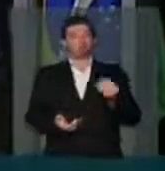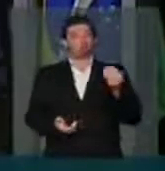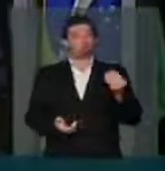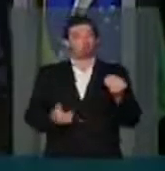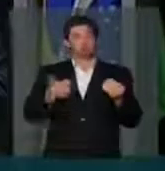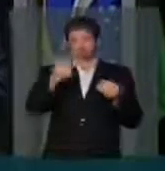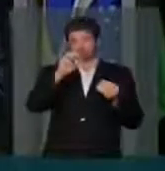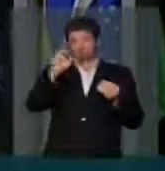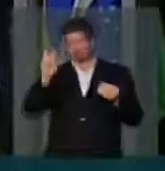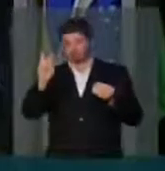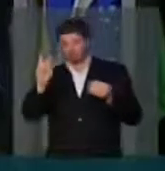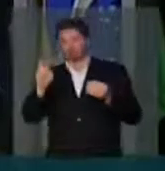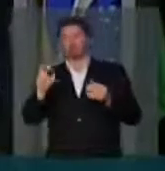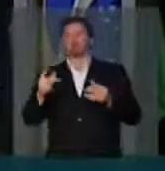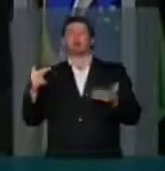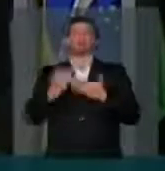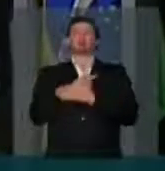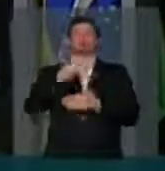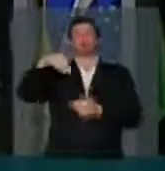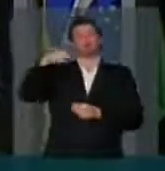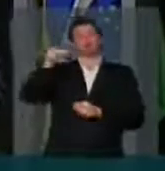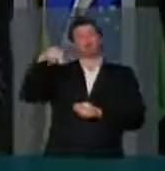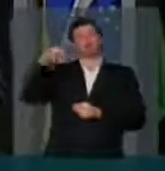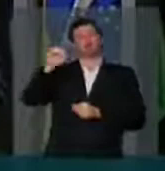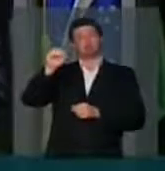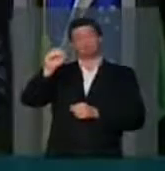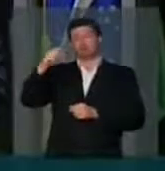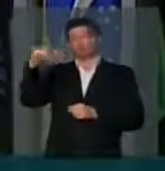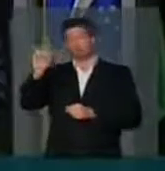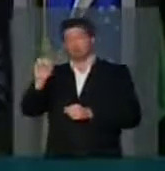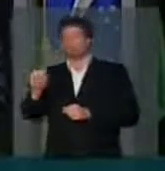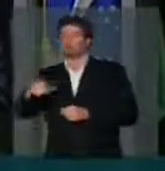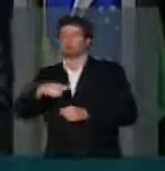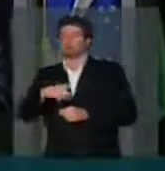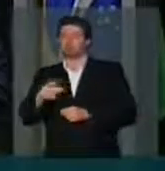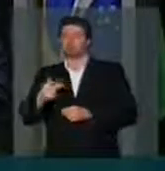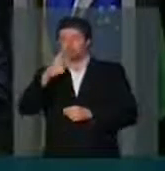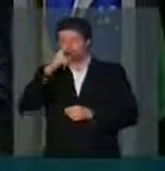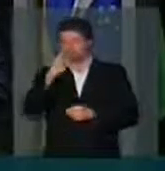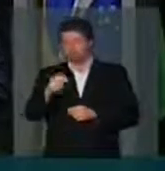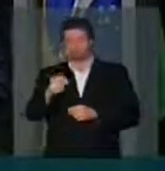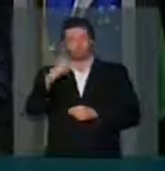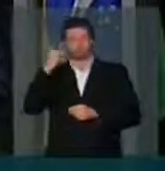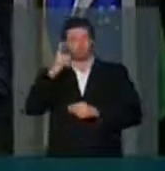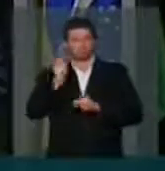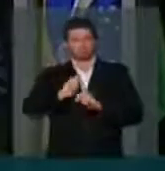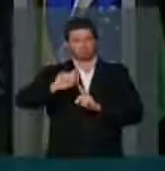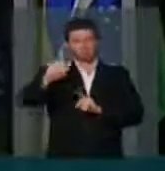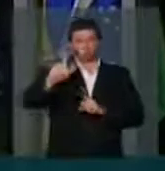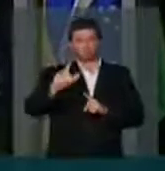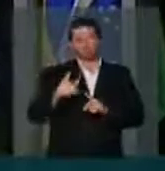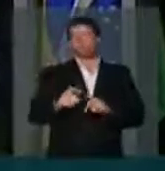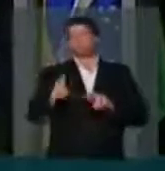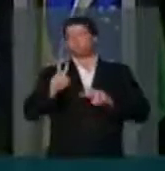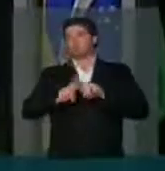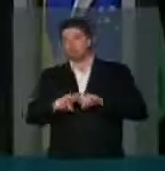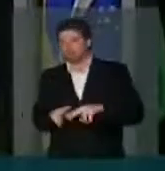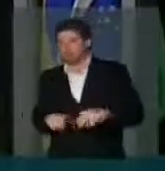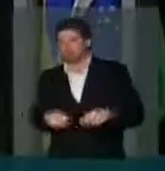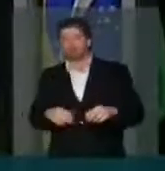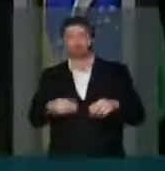2005, apareceu o Mensalão, grande esquema do Mensalão, tivemos aqui parlamentares caçados,